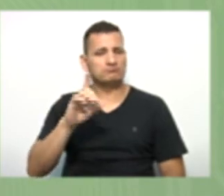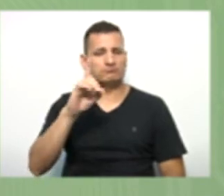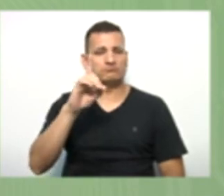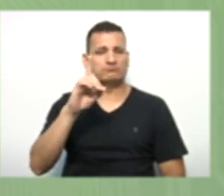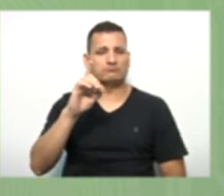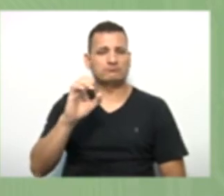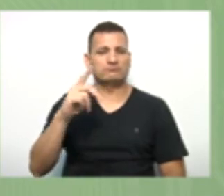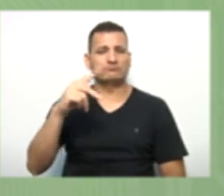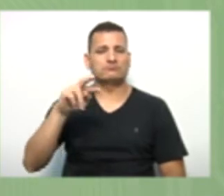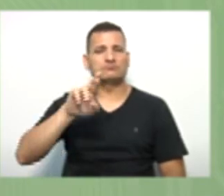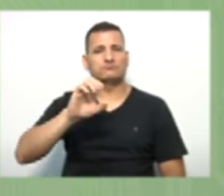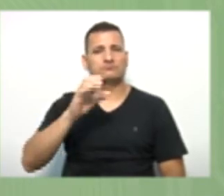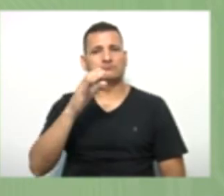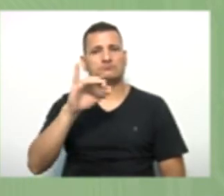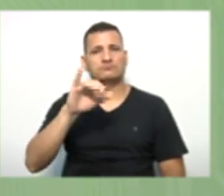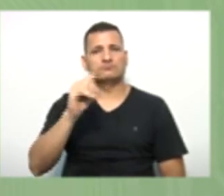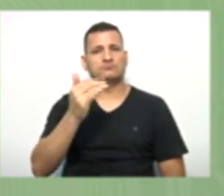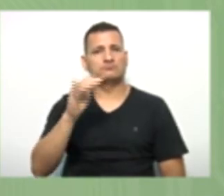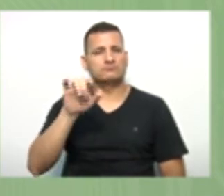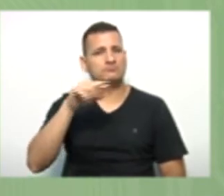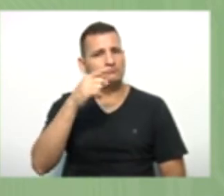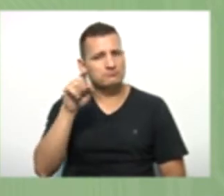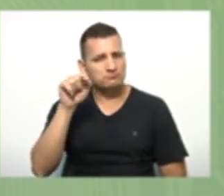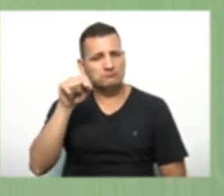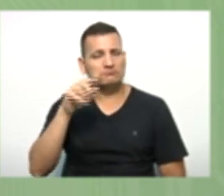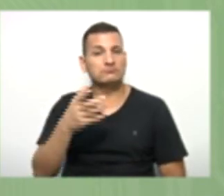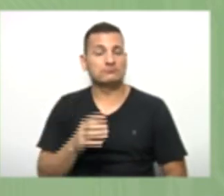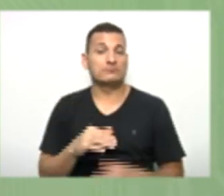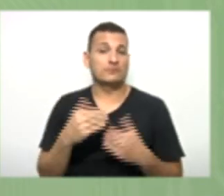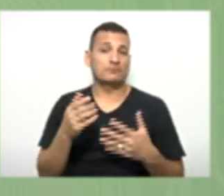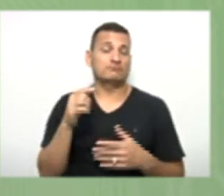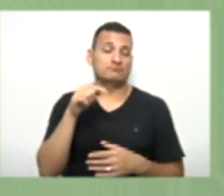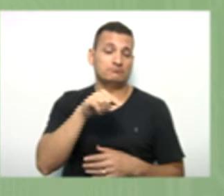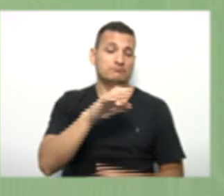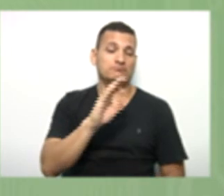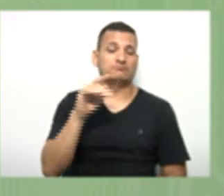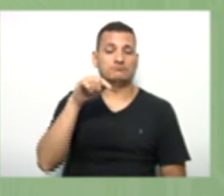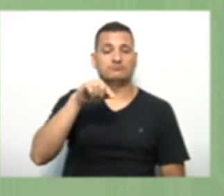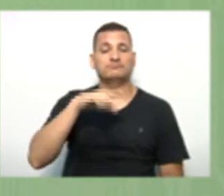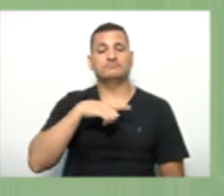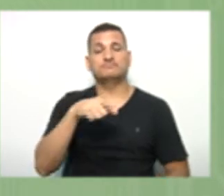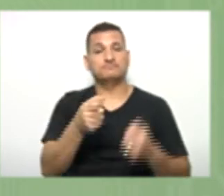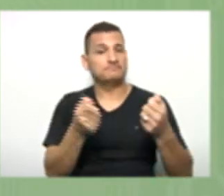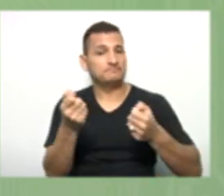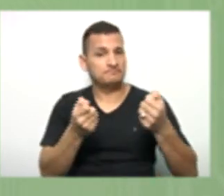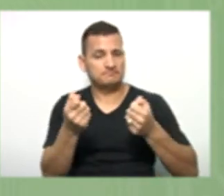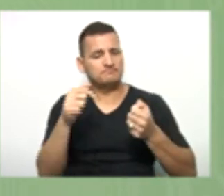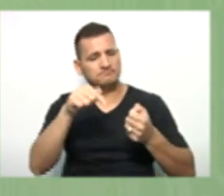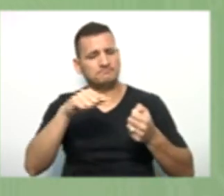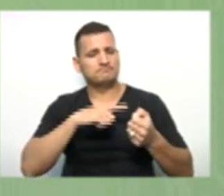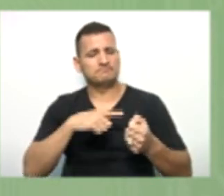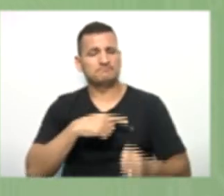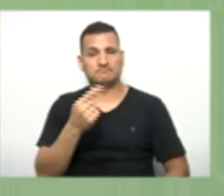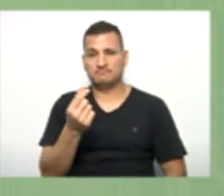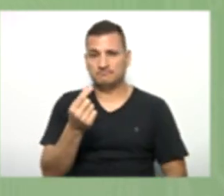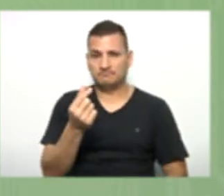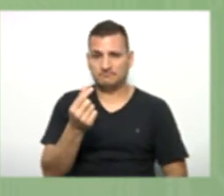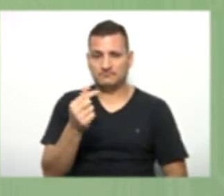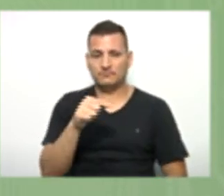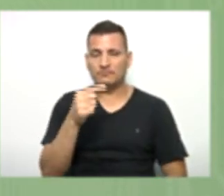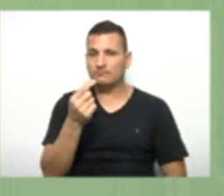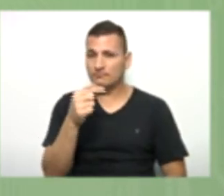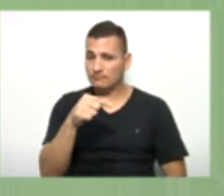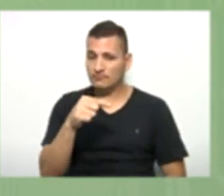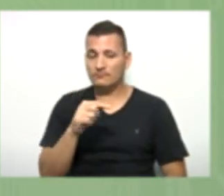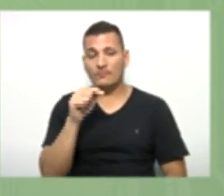um veículo, né? Um veículo que foi adquirido pela cooperativa. Ele teve um valor, tá? Esse veículo,